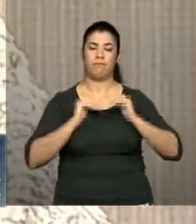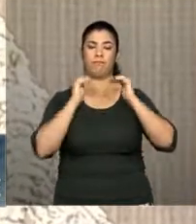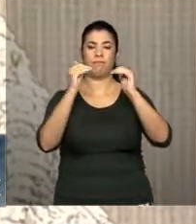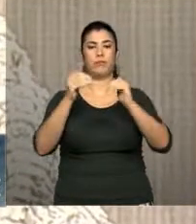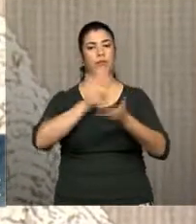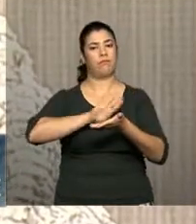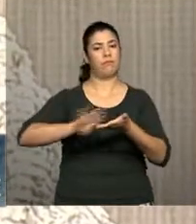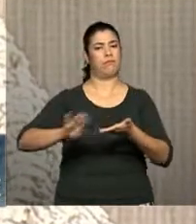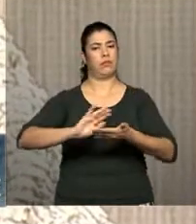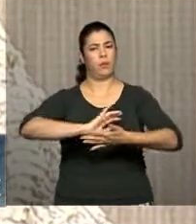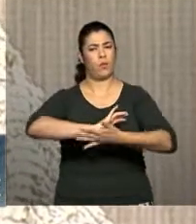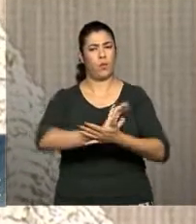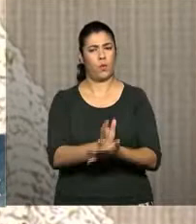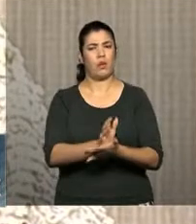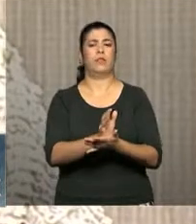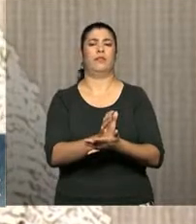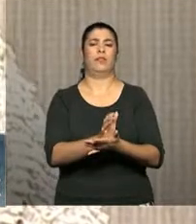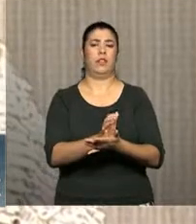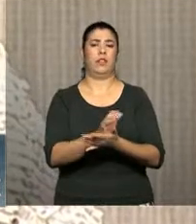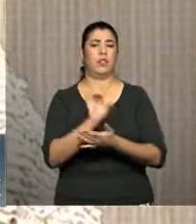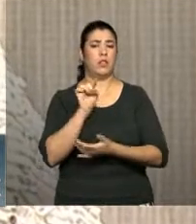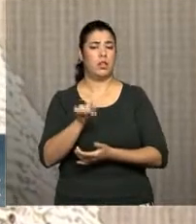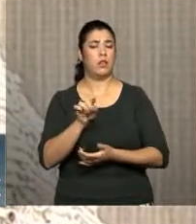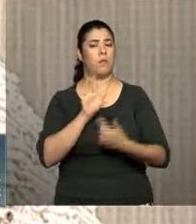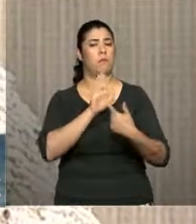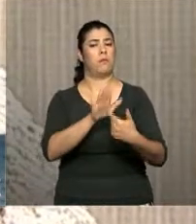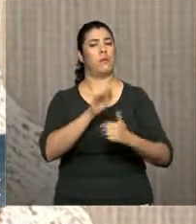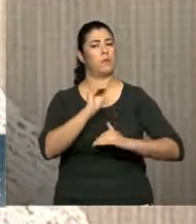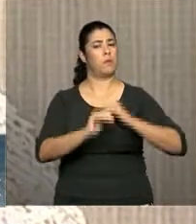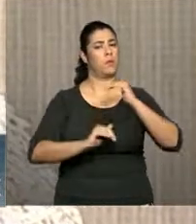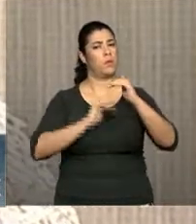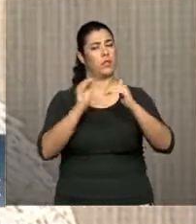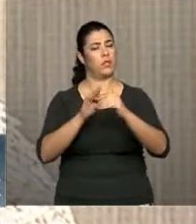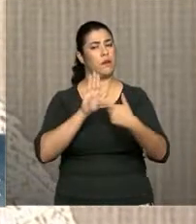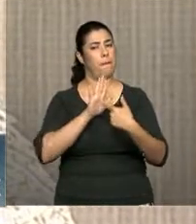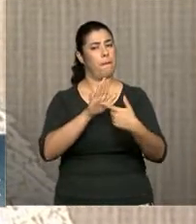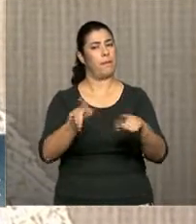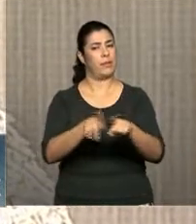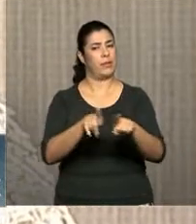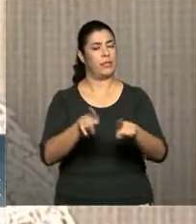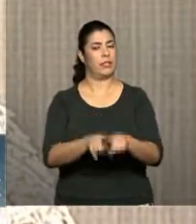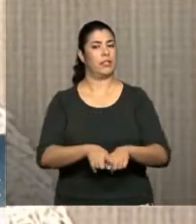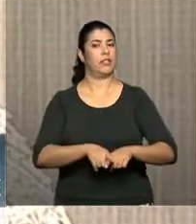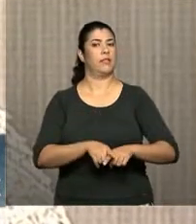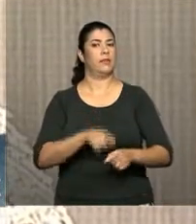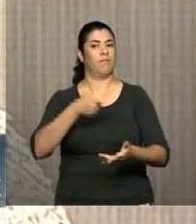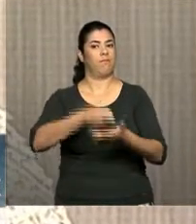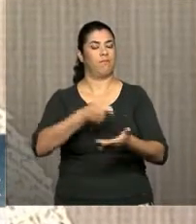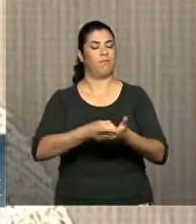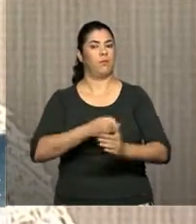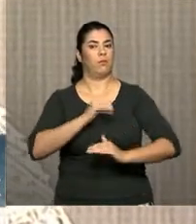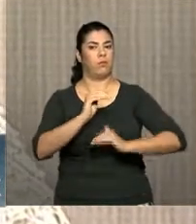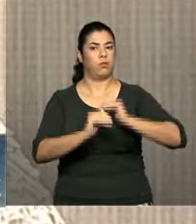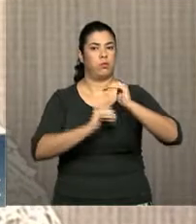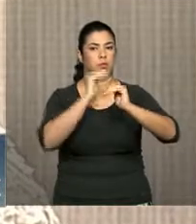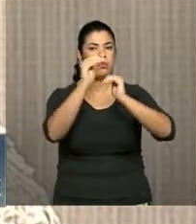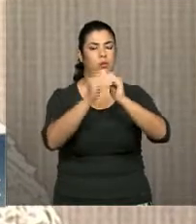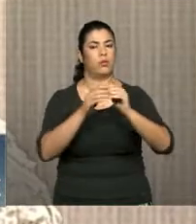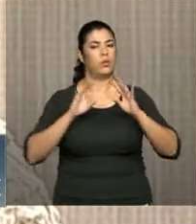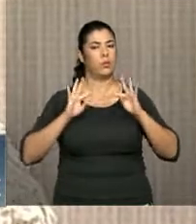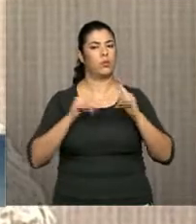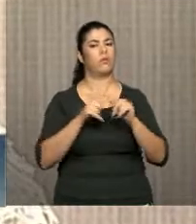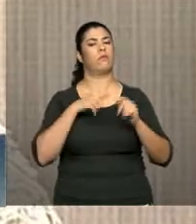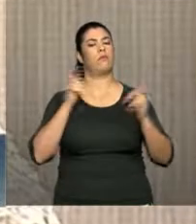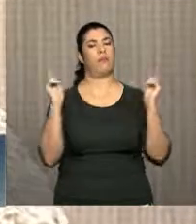nós avançamos só nos obriga a avançar muito mais tivemos capacidade de fazer tudo isso